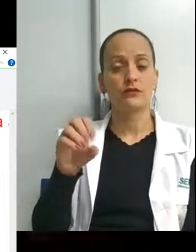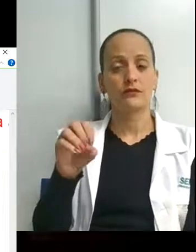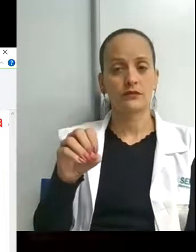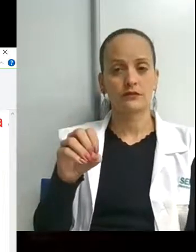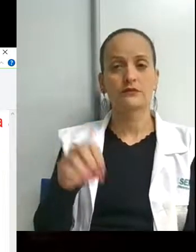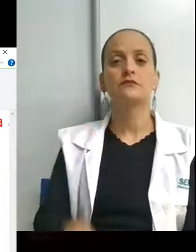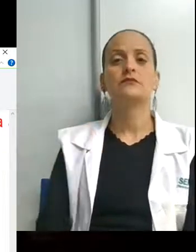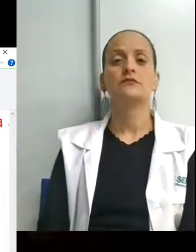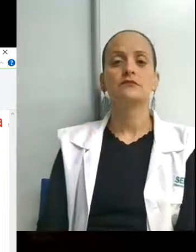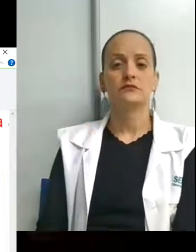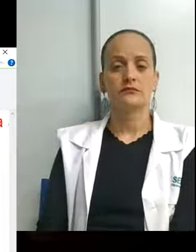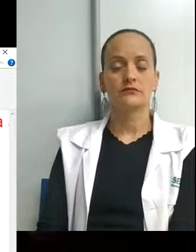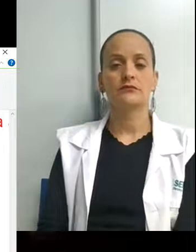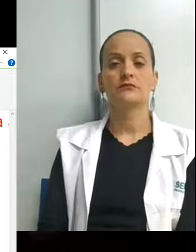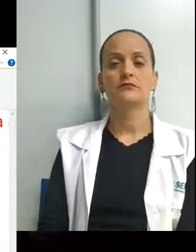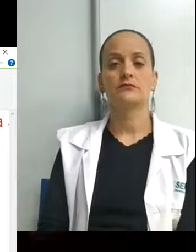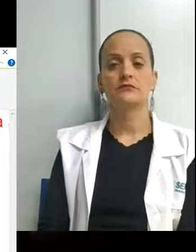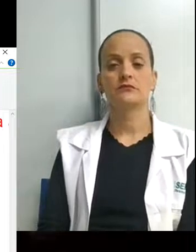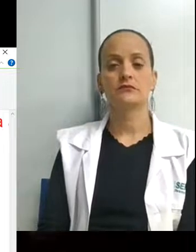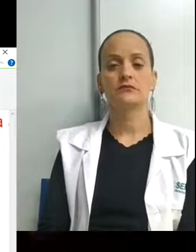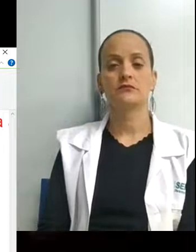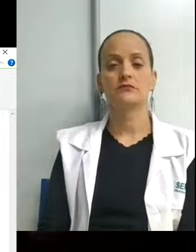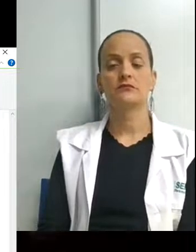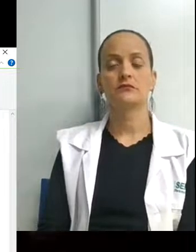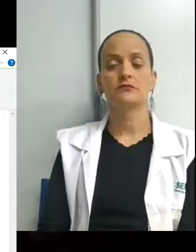90,90, né? Vou colocar essas informações aqui, ó.